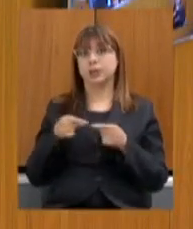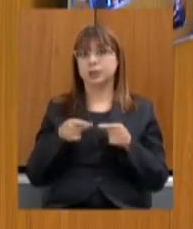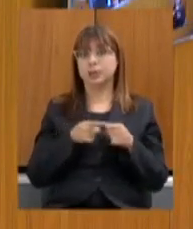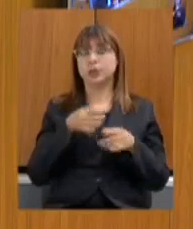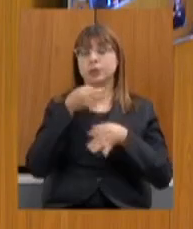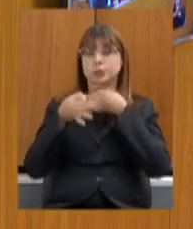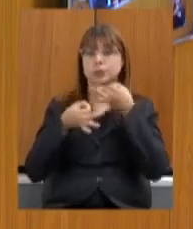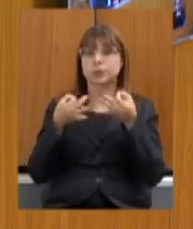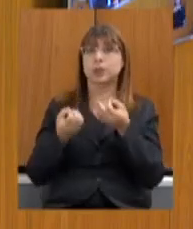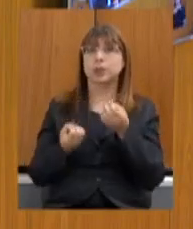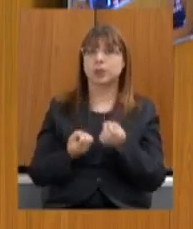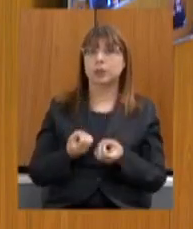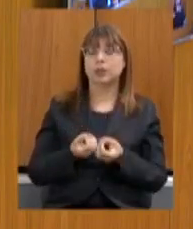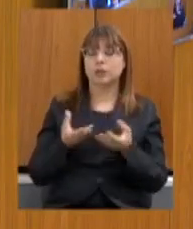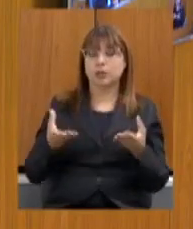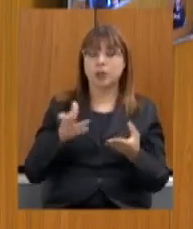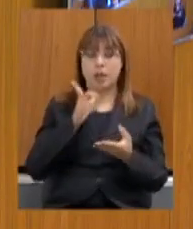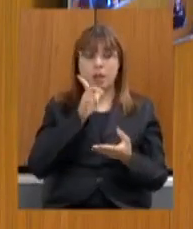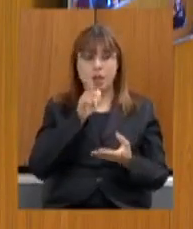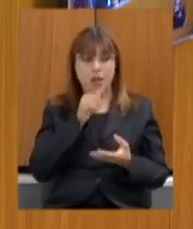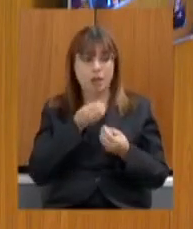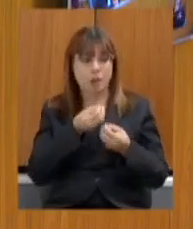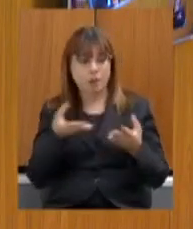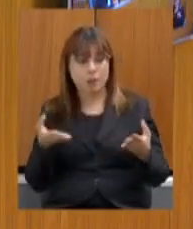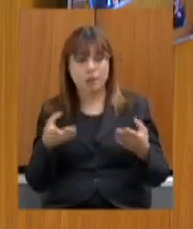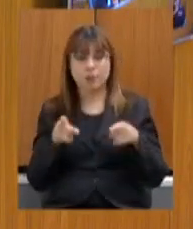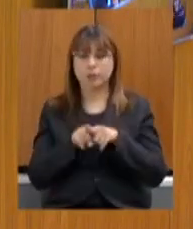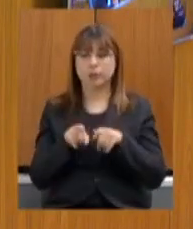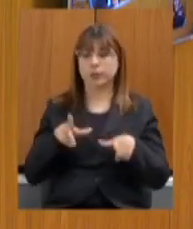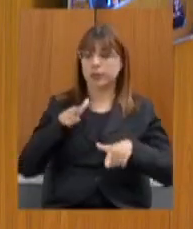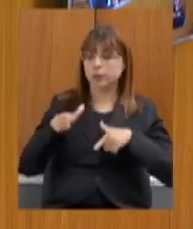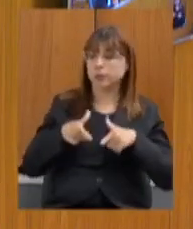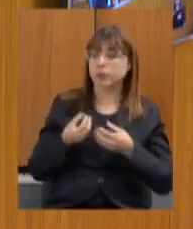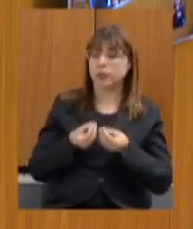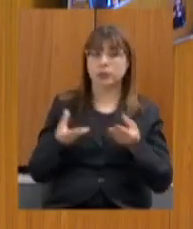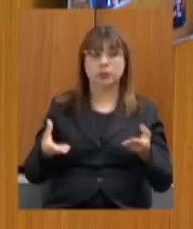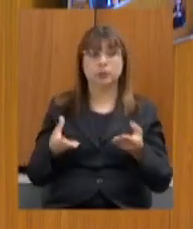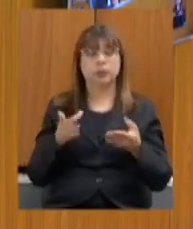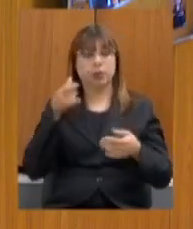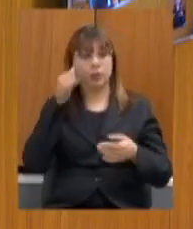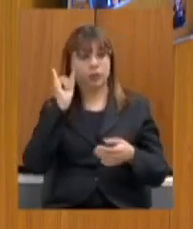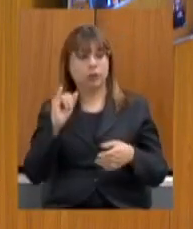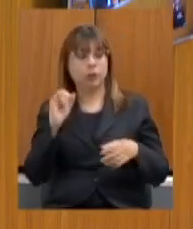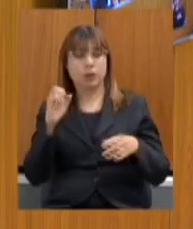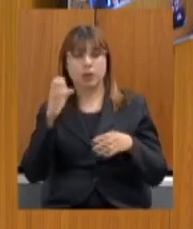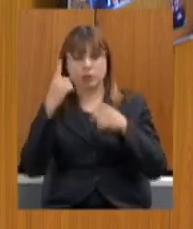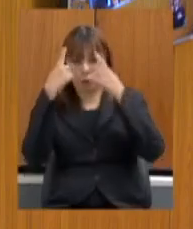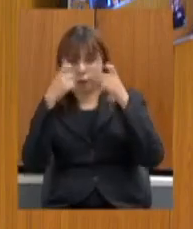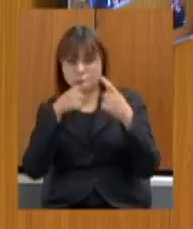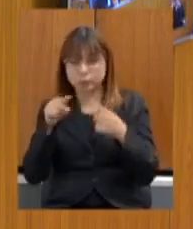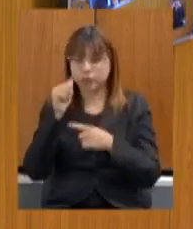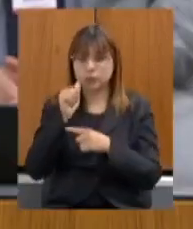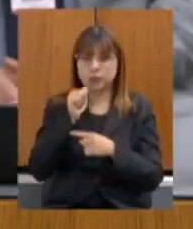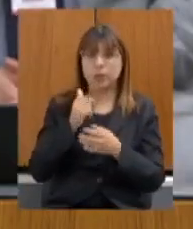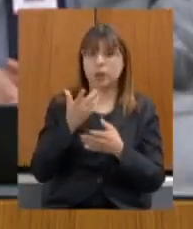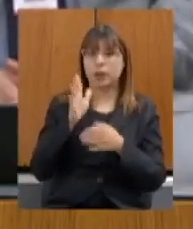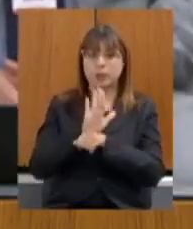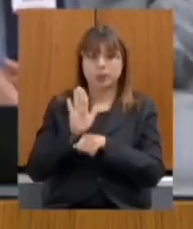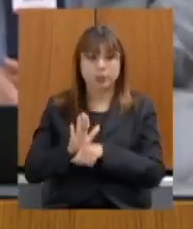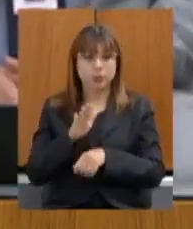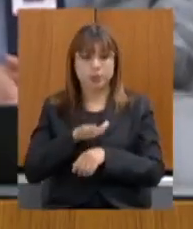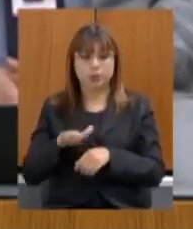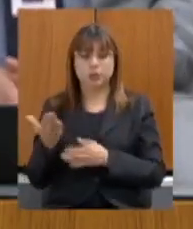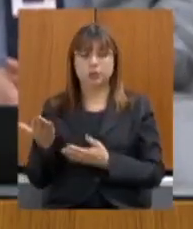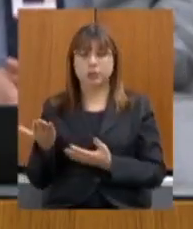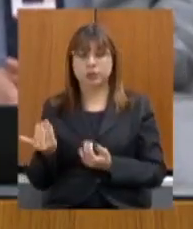a maioria dessas emendas é para levar água até as pessoas, é para combater a violência contra as mulheres, contra as nossas crianças e adolescentes. Então, de